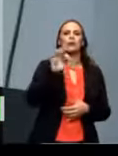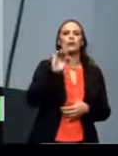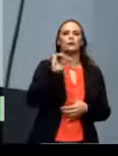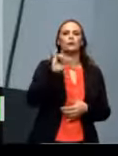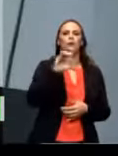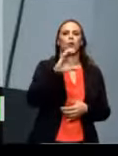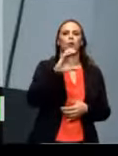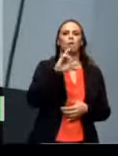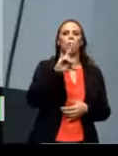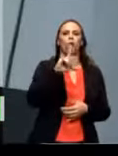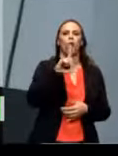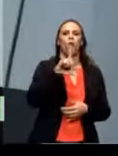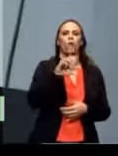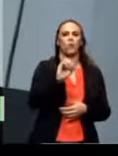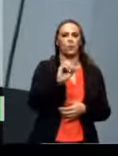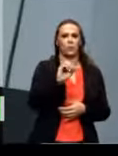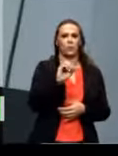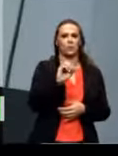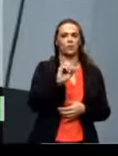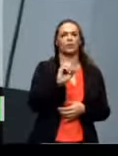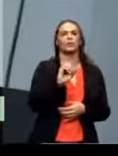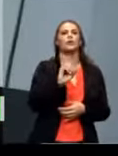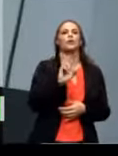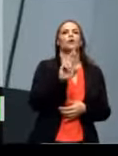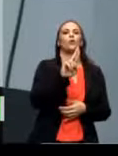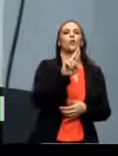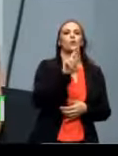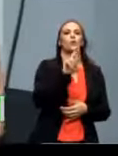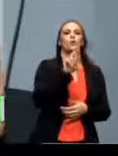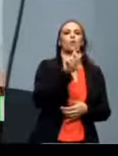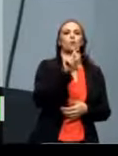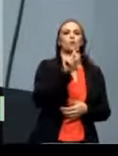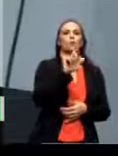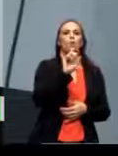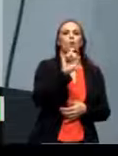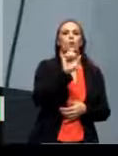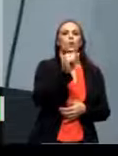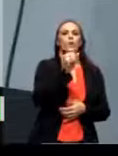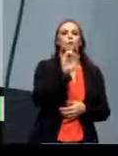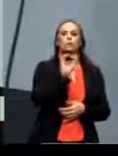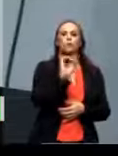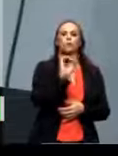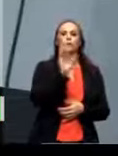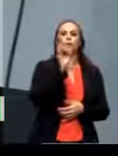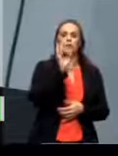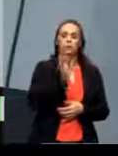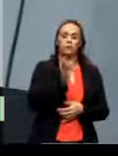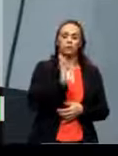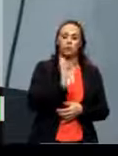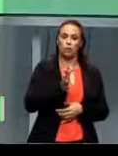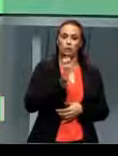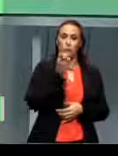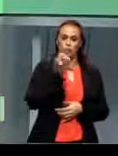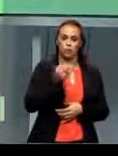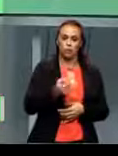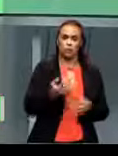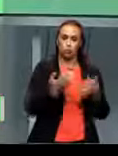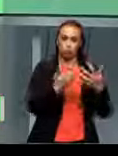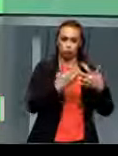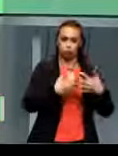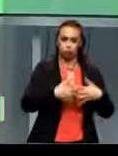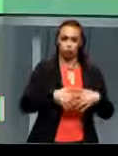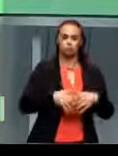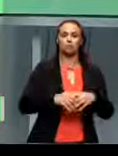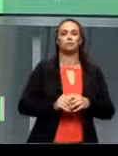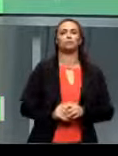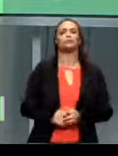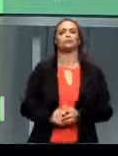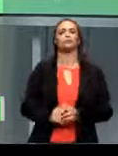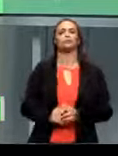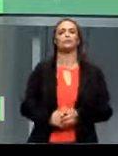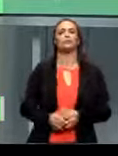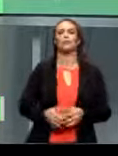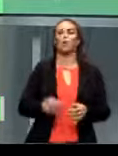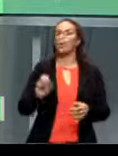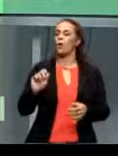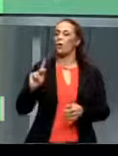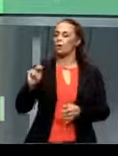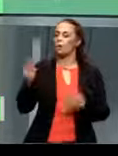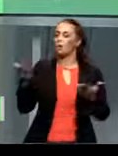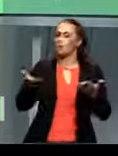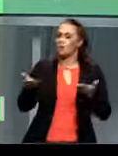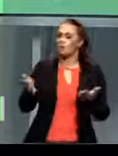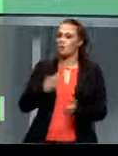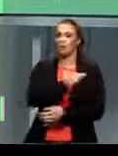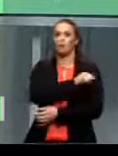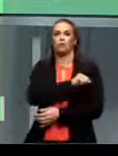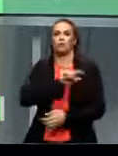bem da função, né, também. Ok? Ok, então agora vamos responder ao Leandro Rodrigues. Um abraço para